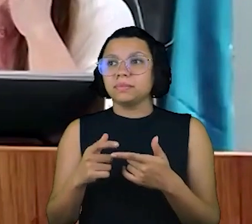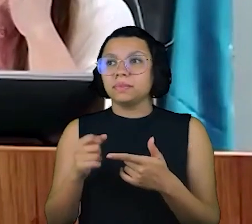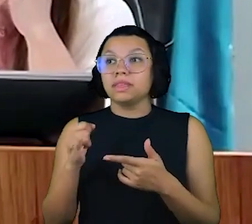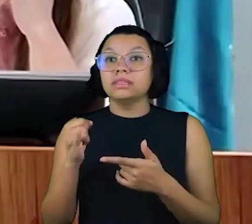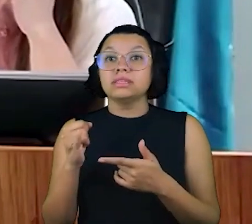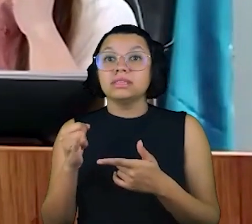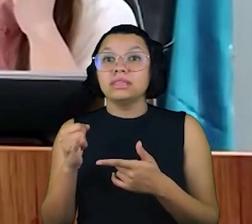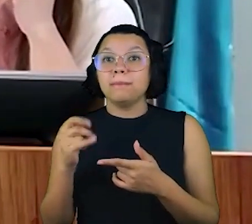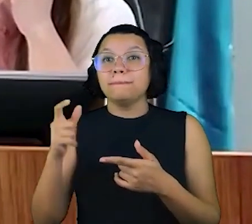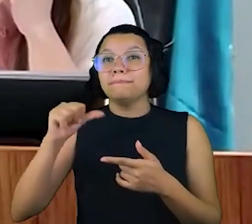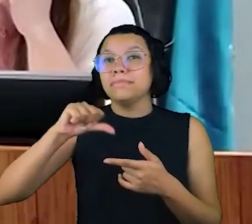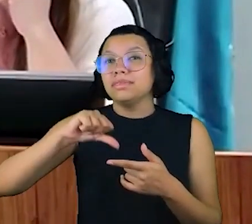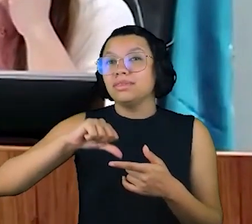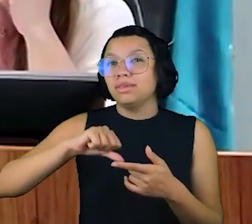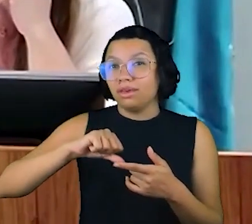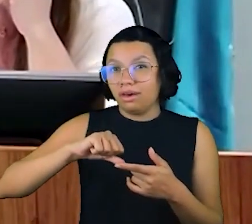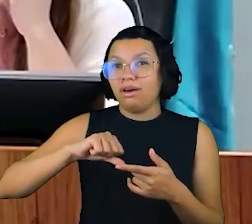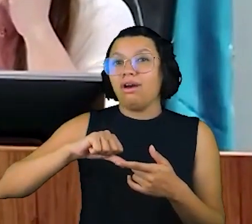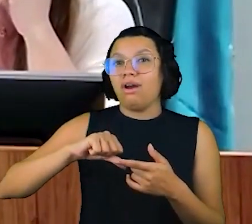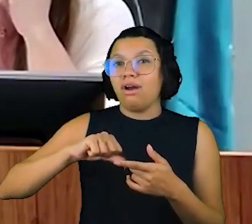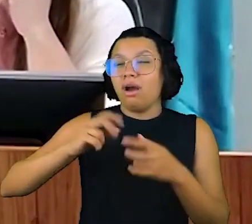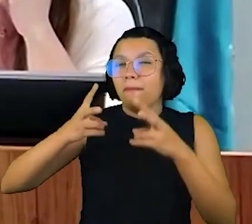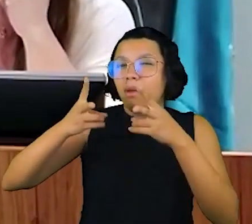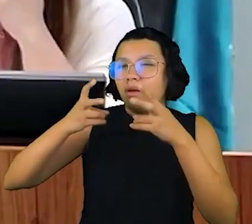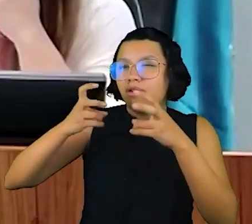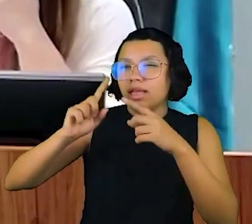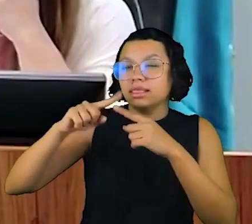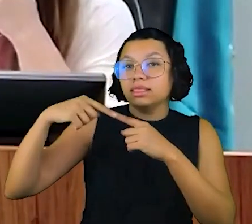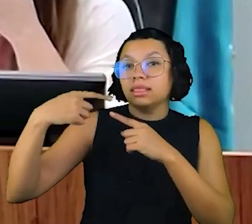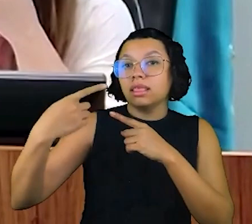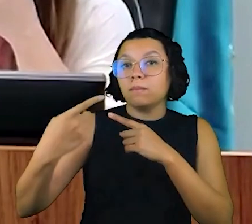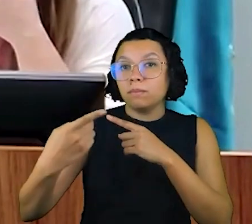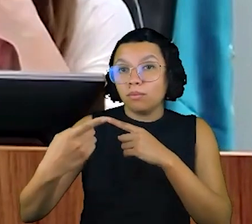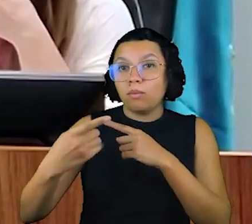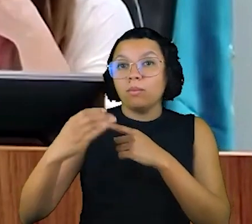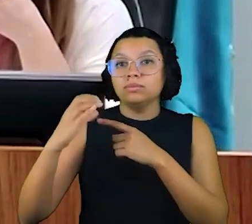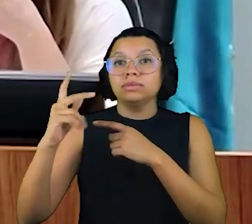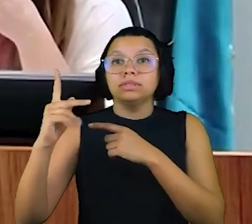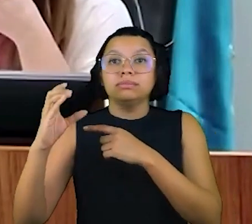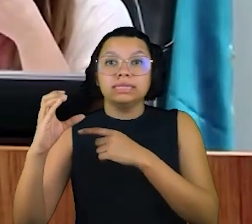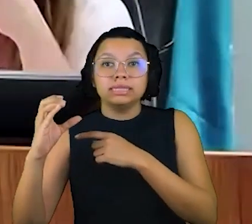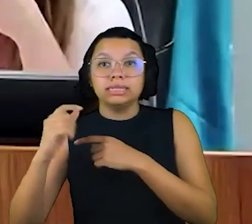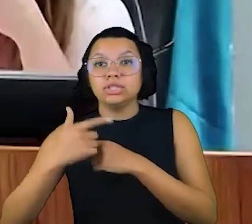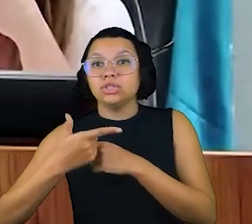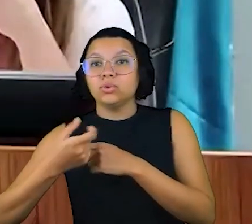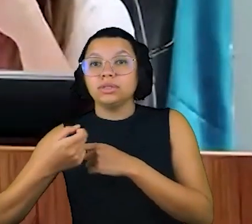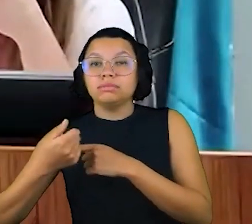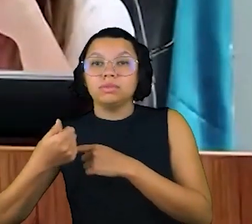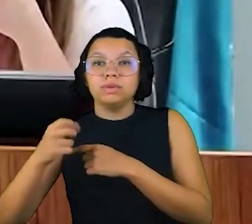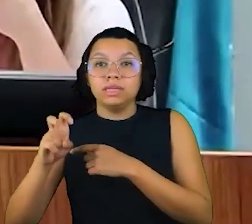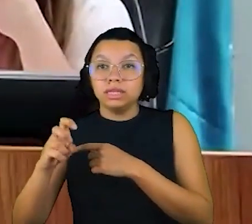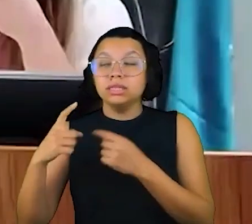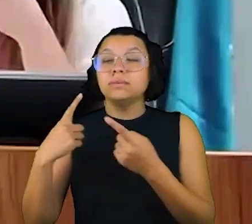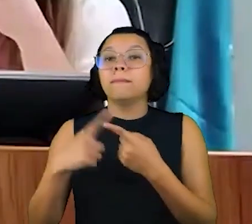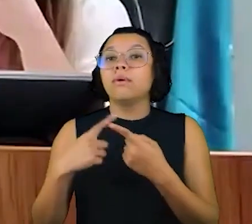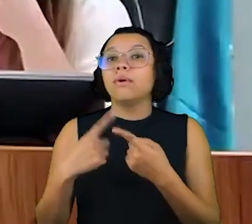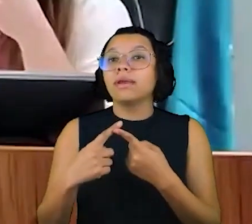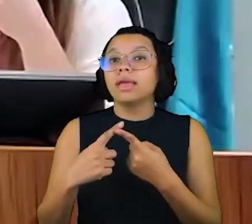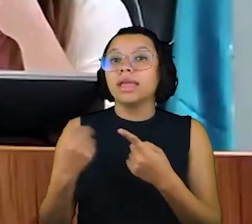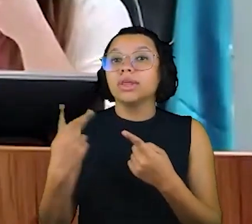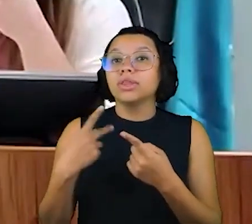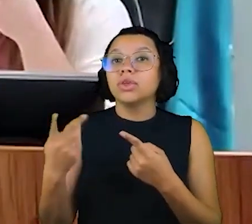dessa problemática, que se agrava notadamente depois do Código de 2015,